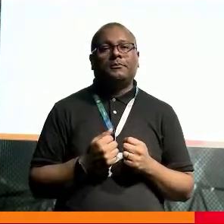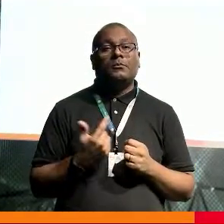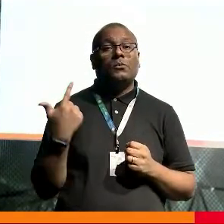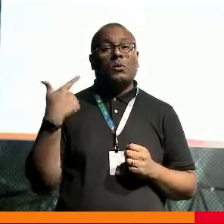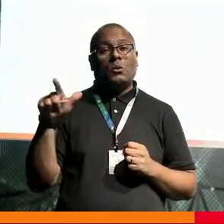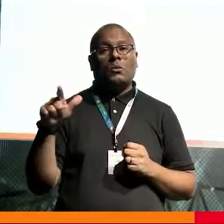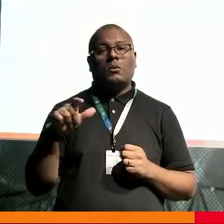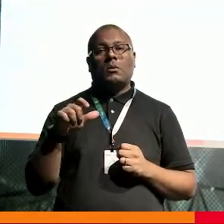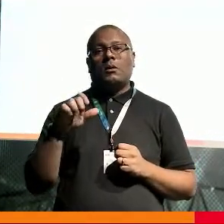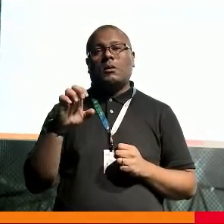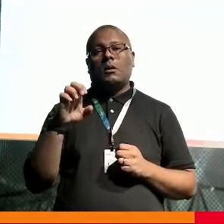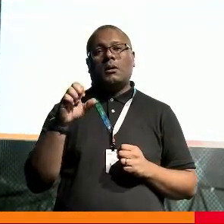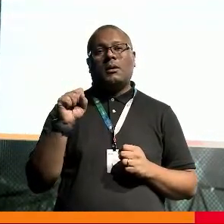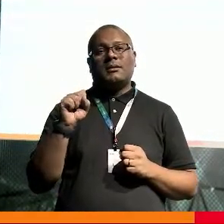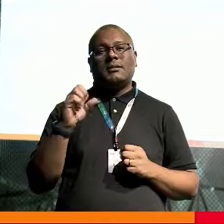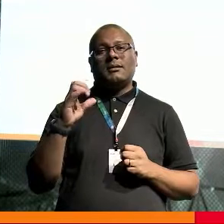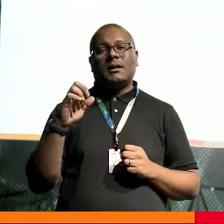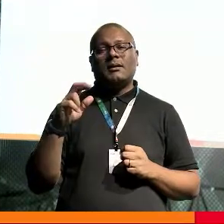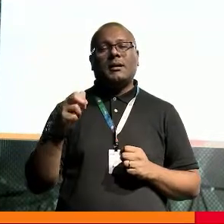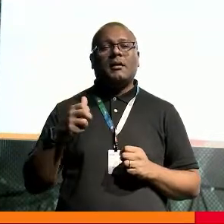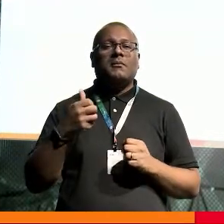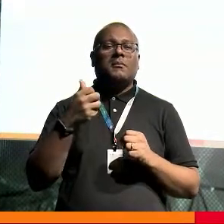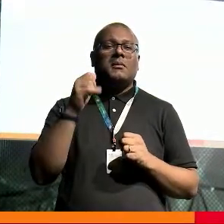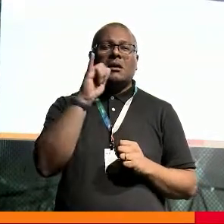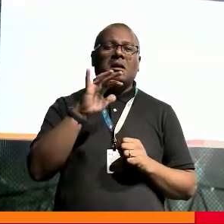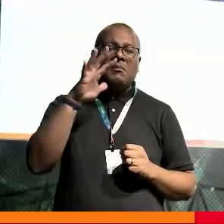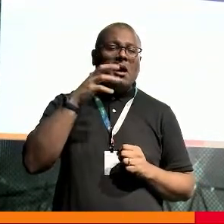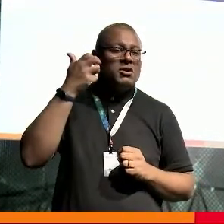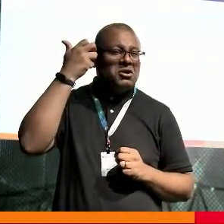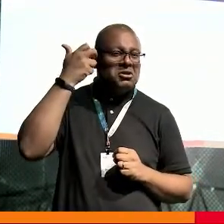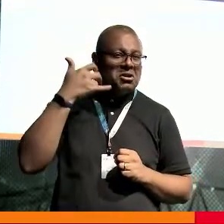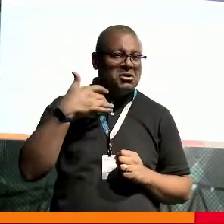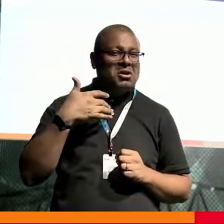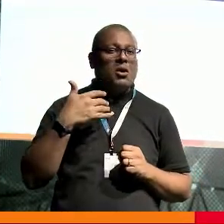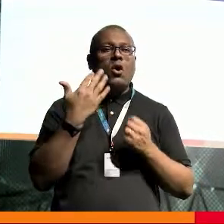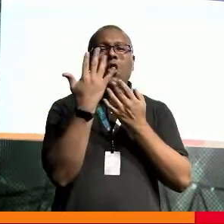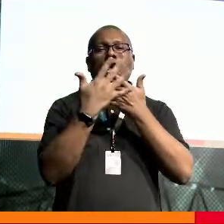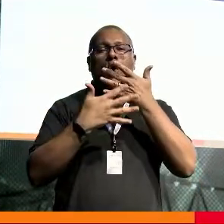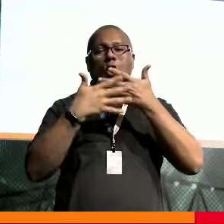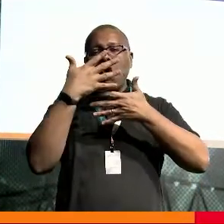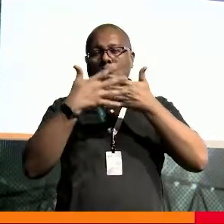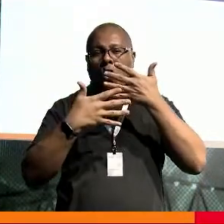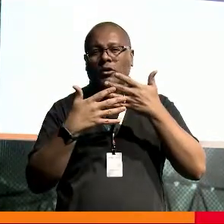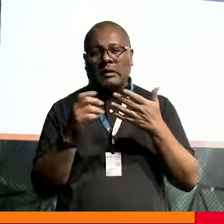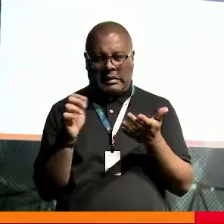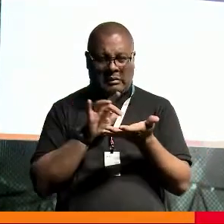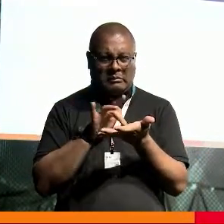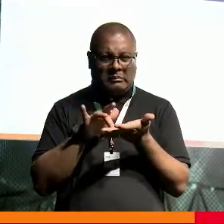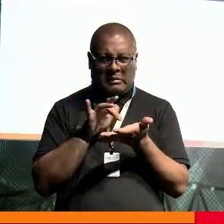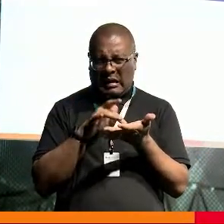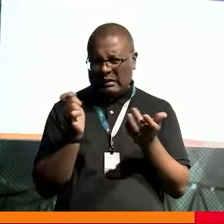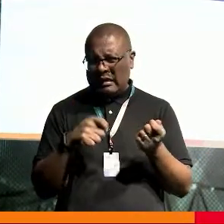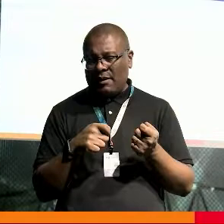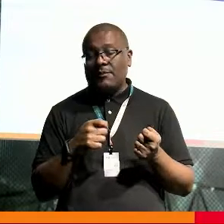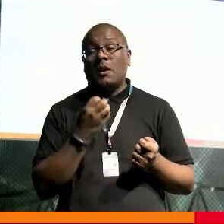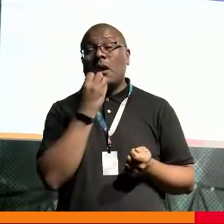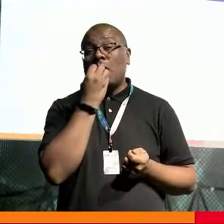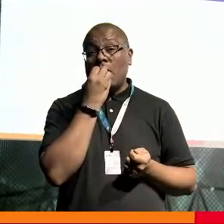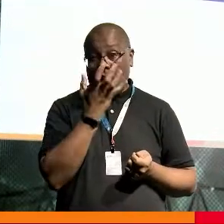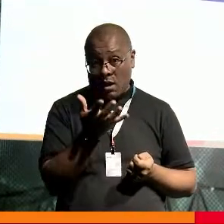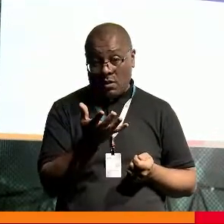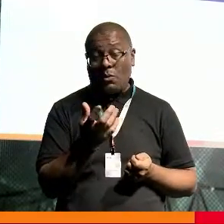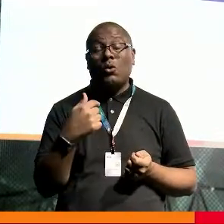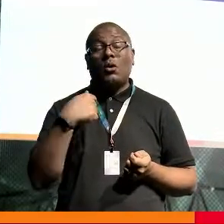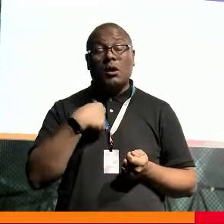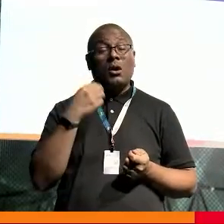o scanner. Descrição de imagens, itens clicáveis, contraste de cores. É bom para eu fazer também no